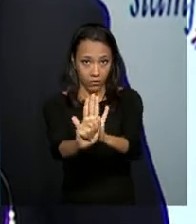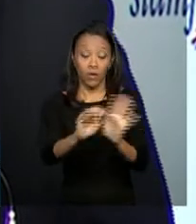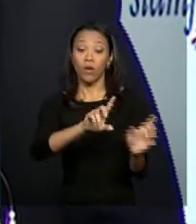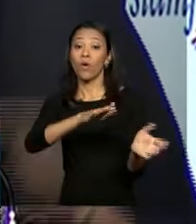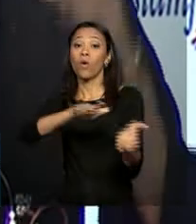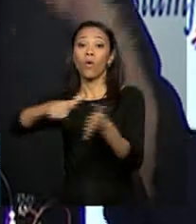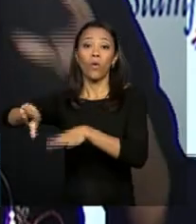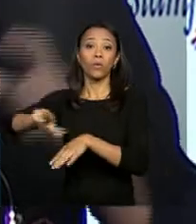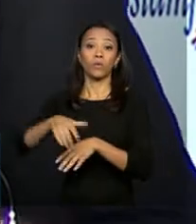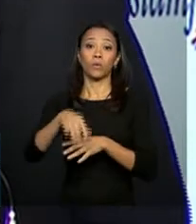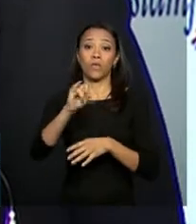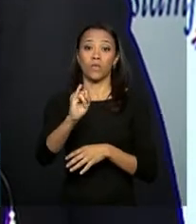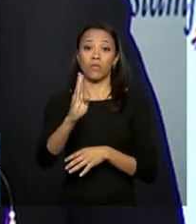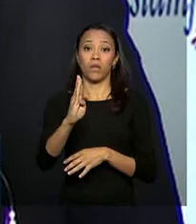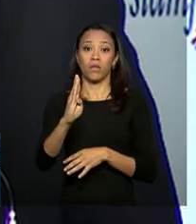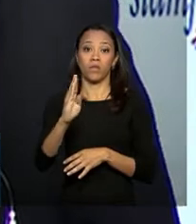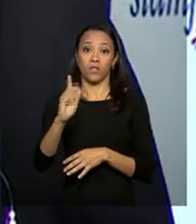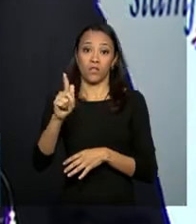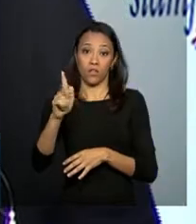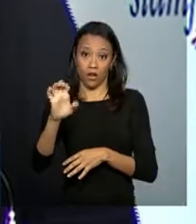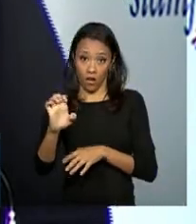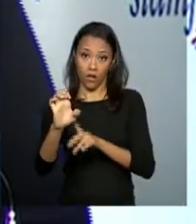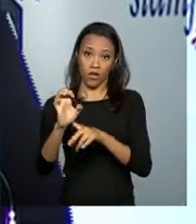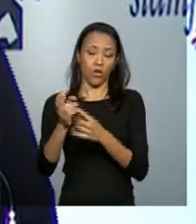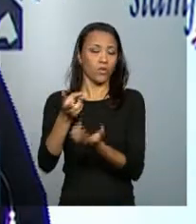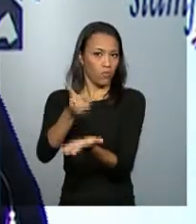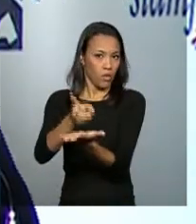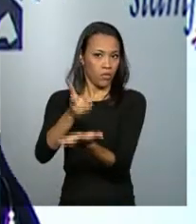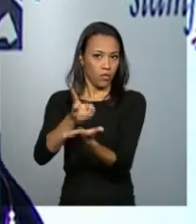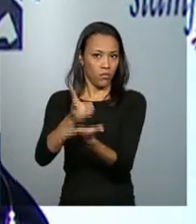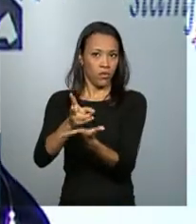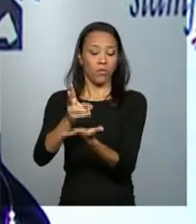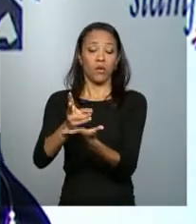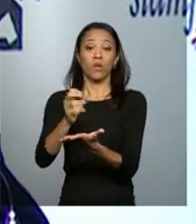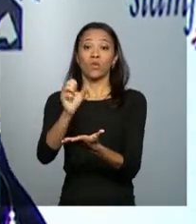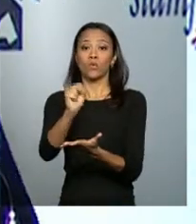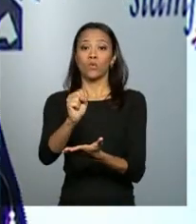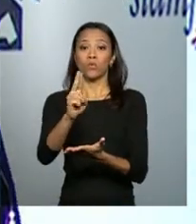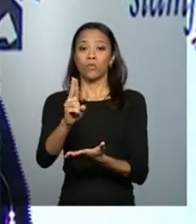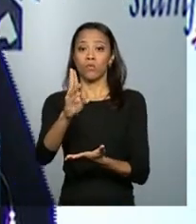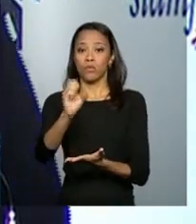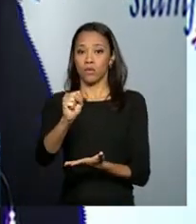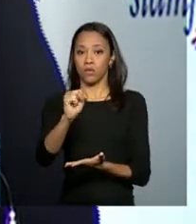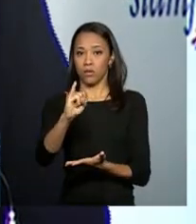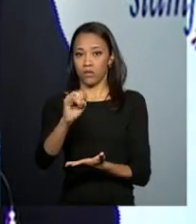IBGE. Nós mantivemos o subsídio, só que em níveis menores.